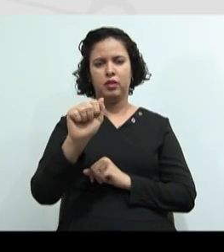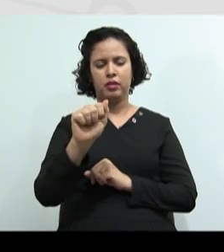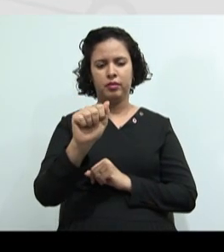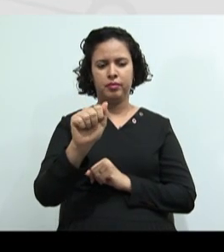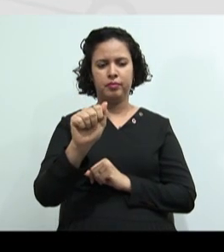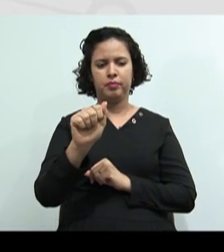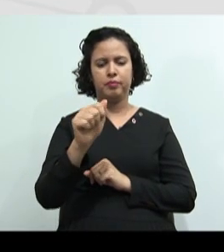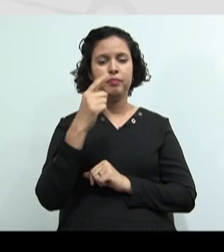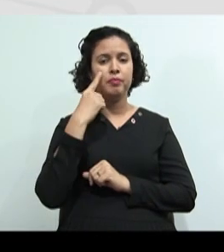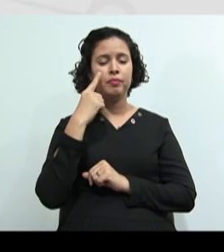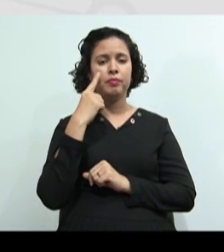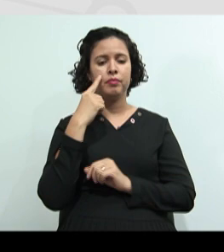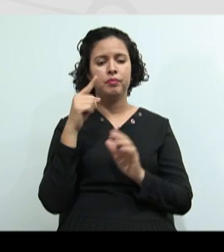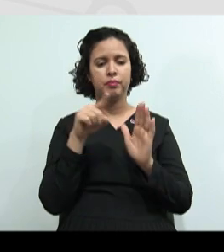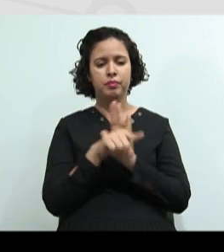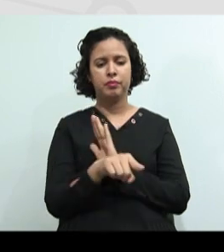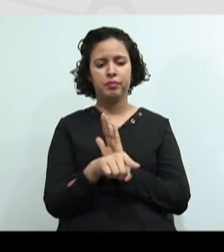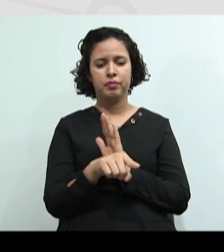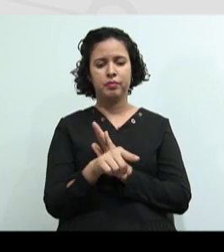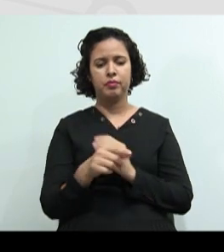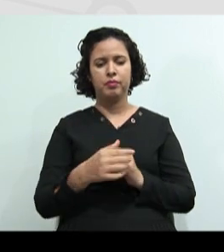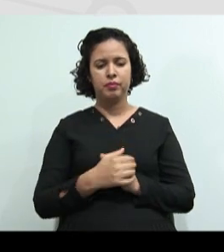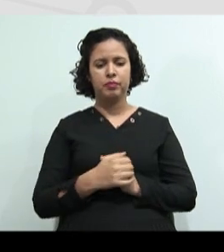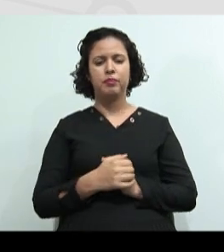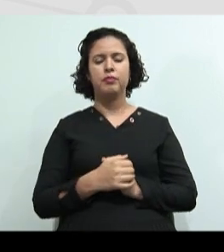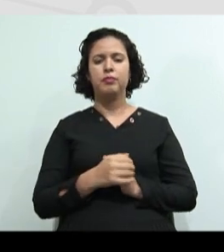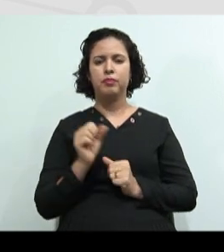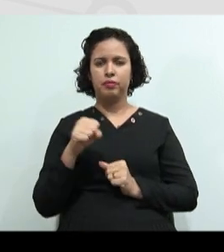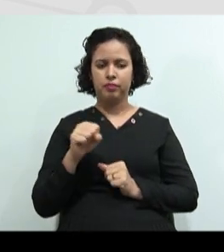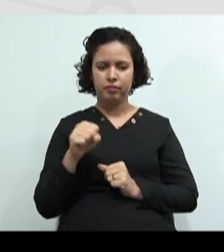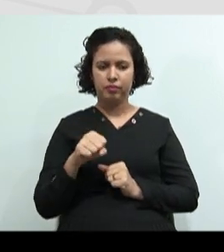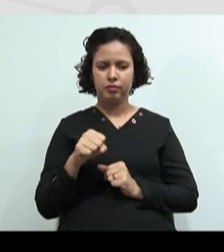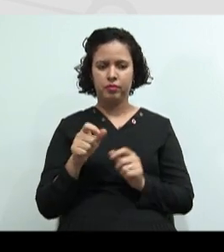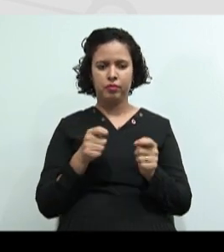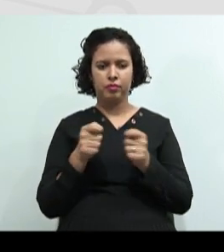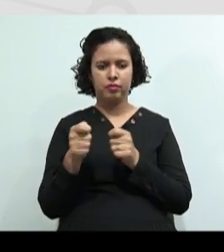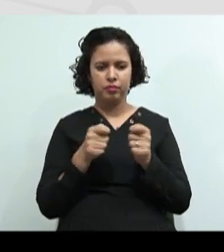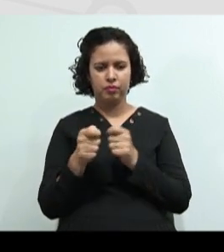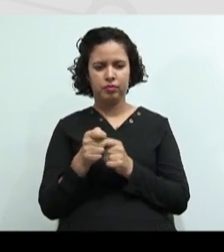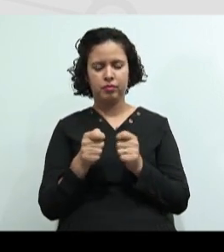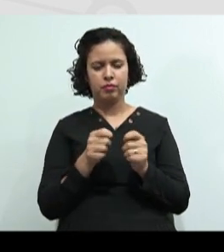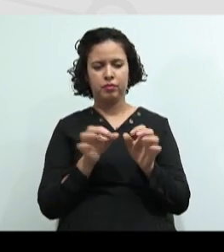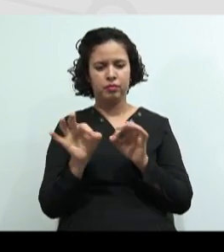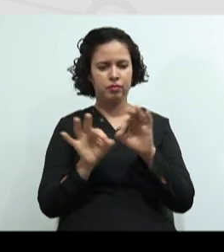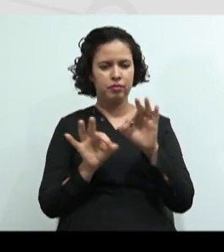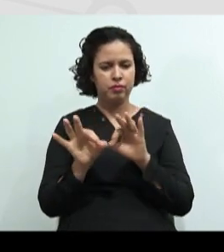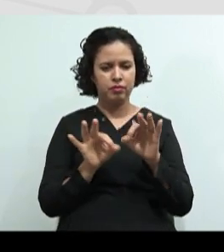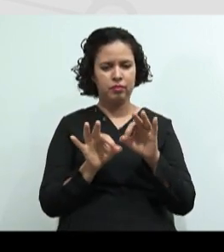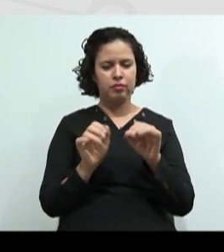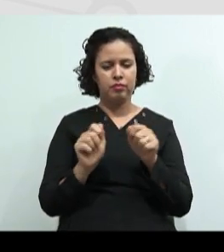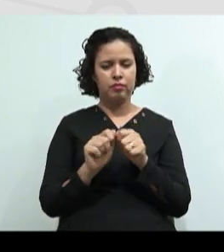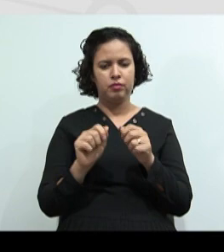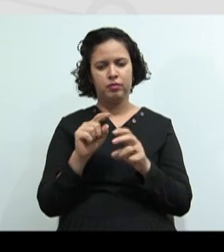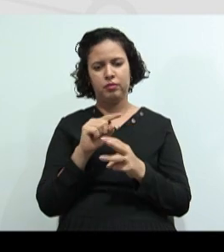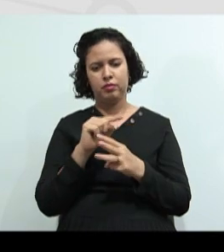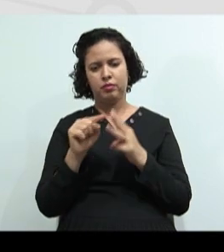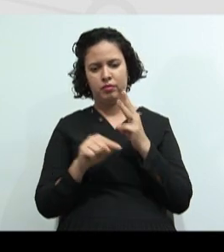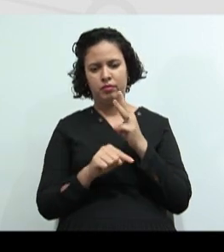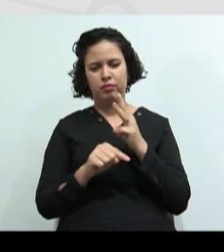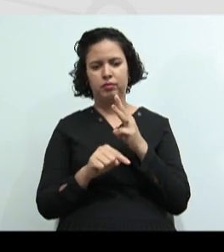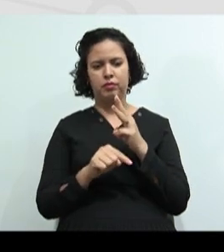Letra A. Então vamos lá de novo para a pergunta, vamos ver o gabarito dela, ó. O controle organizacional é realizado através de 3